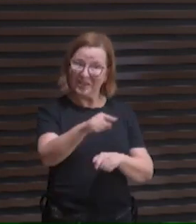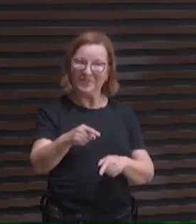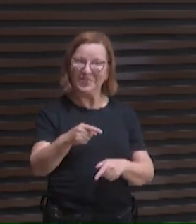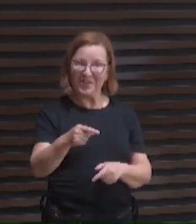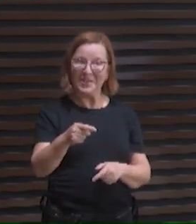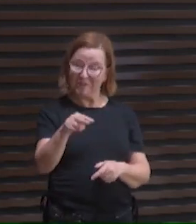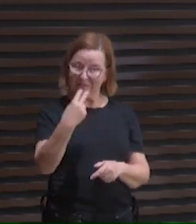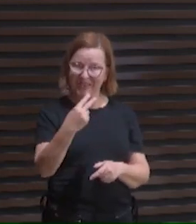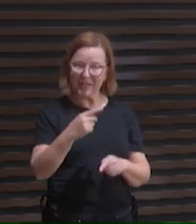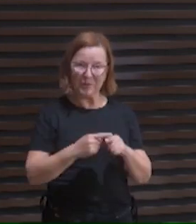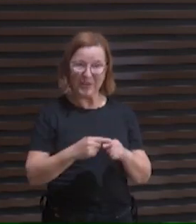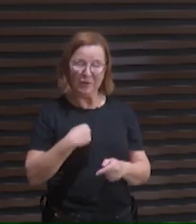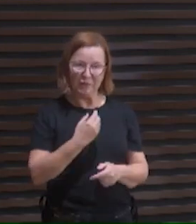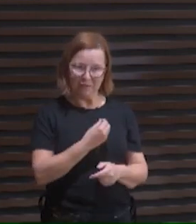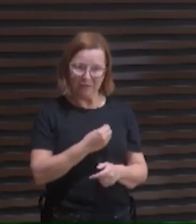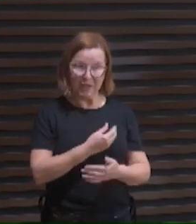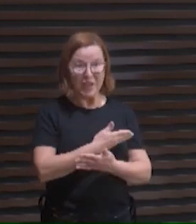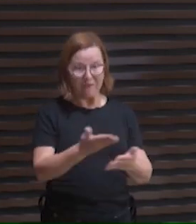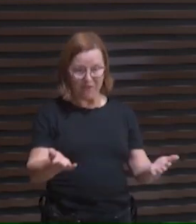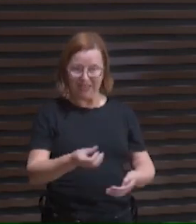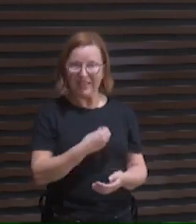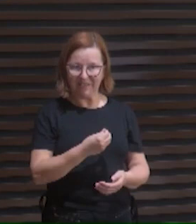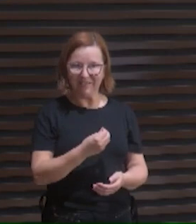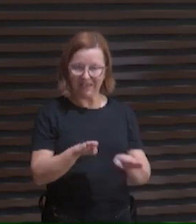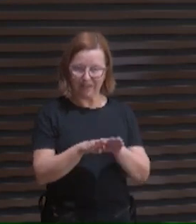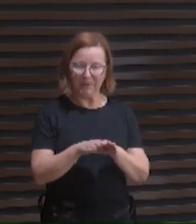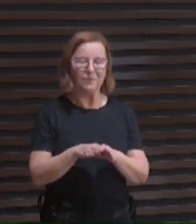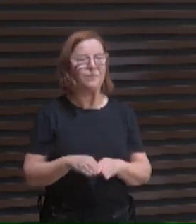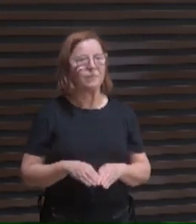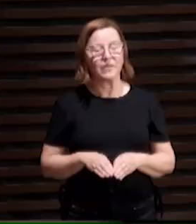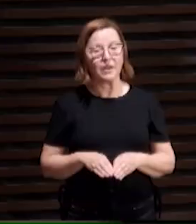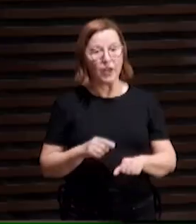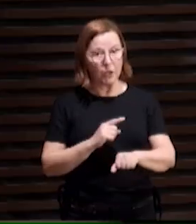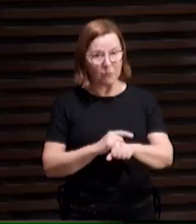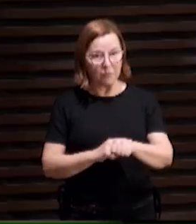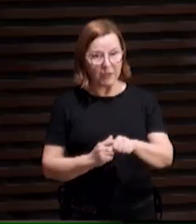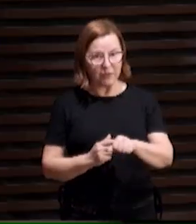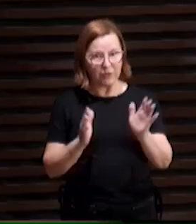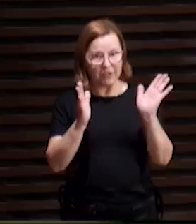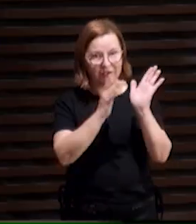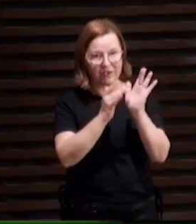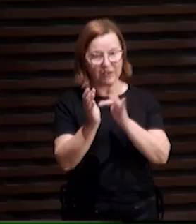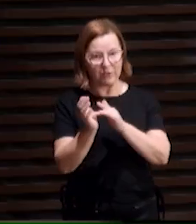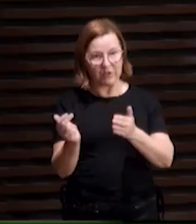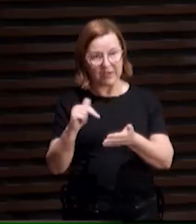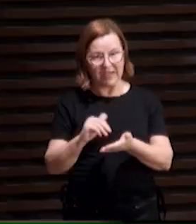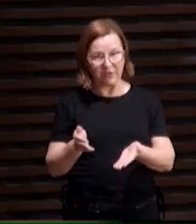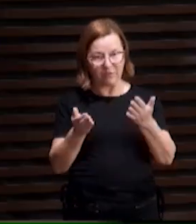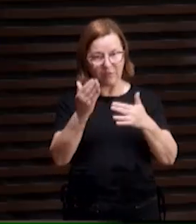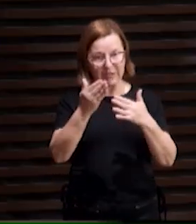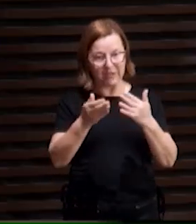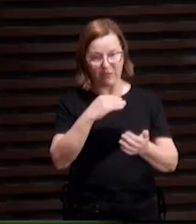eu vivo e vós vivereis. E quando ele ressuscitou dentre os mortos,